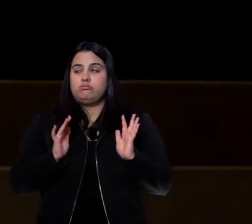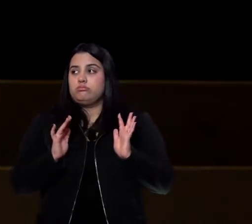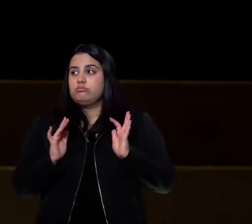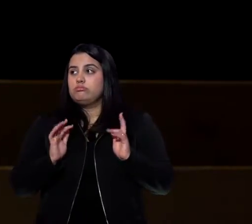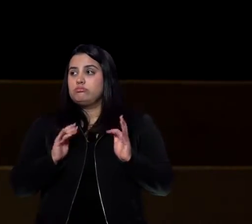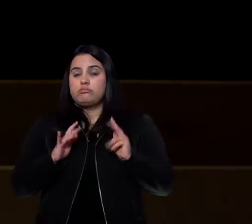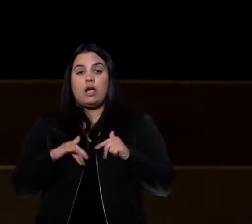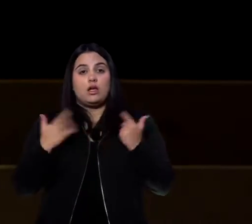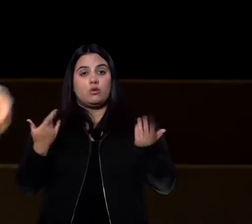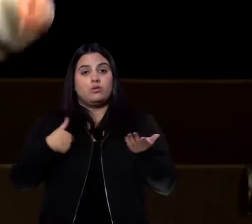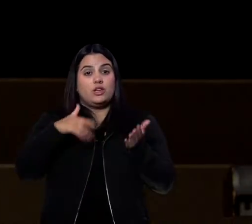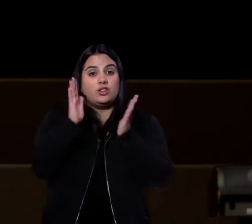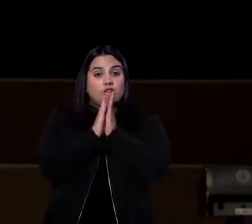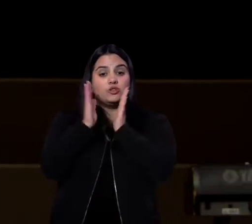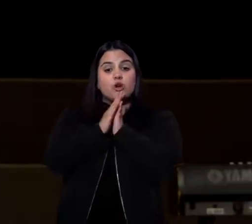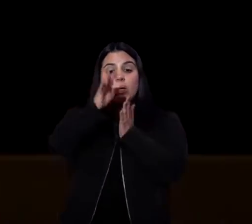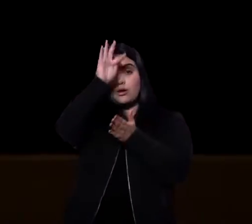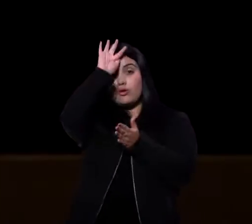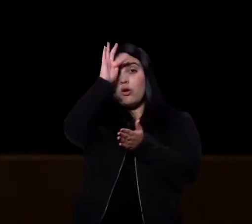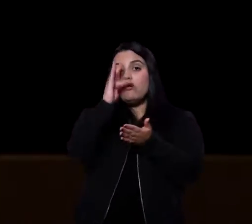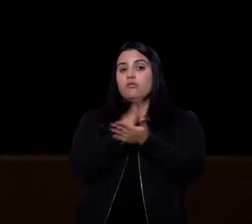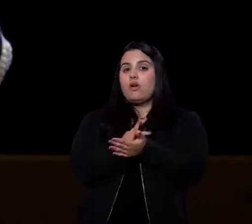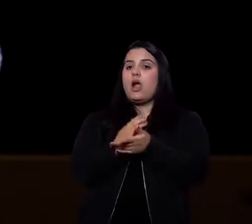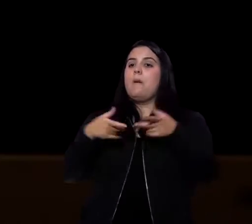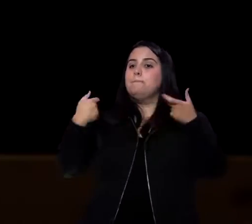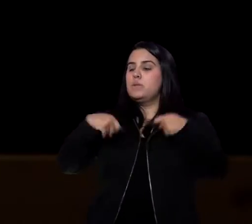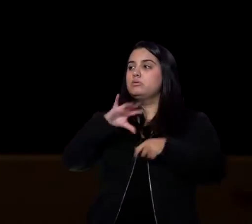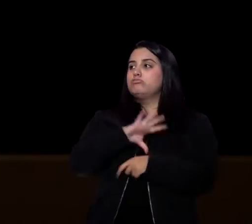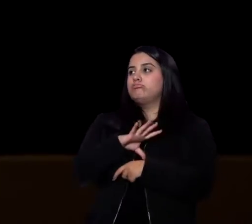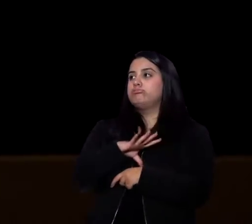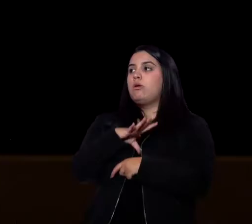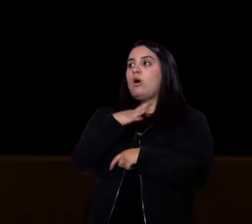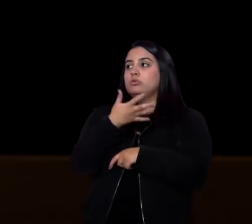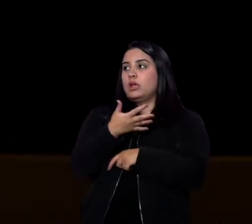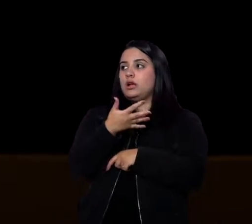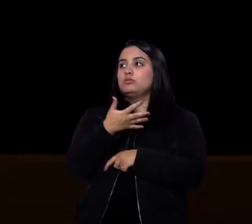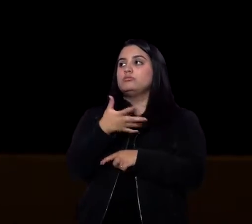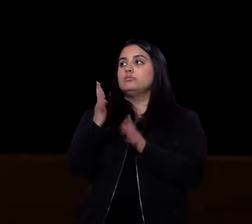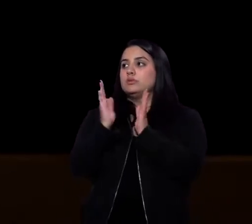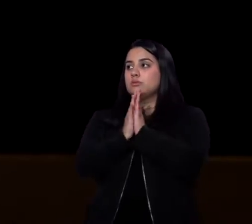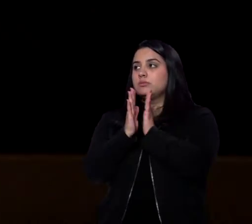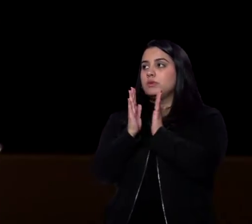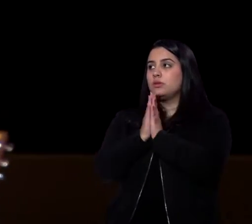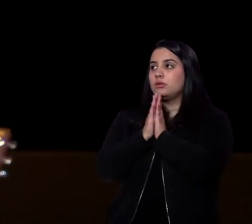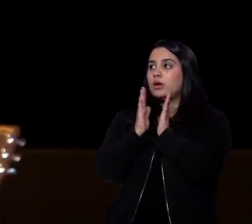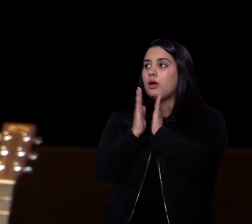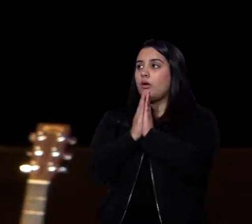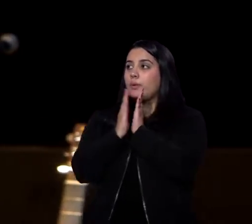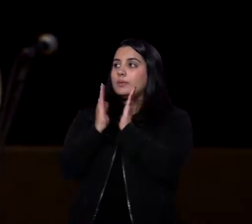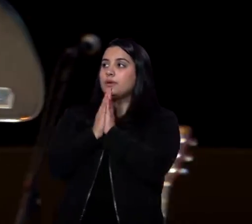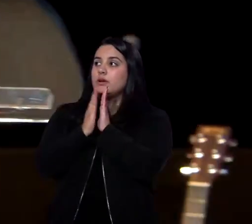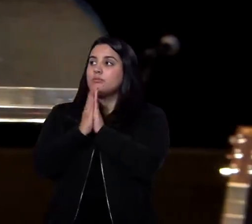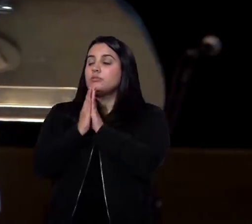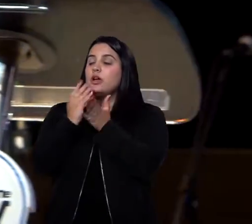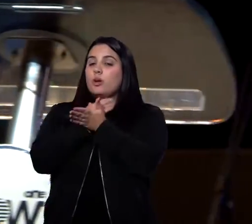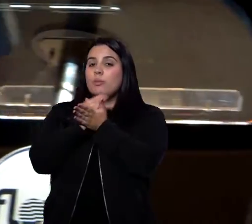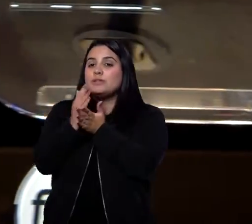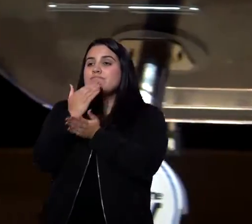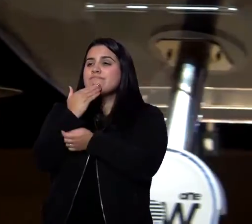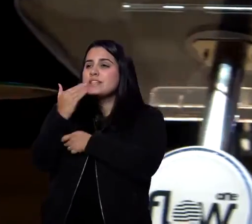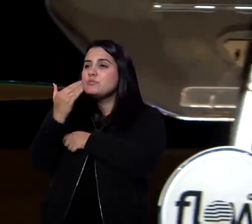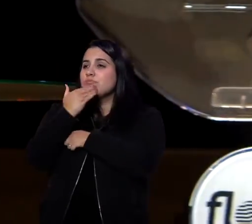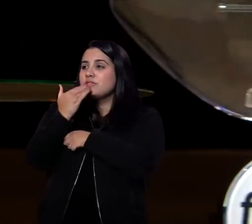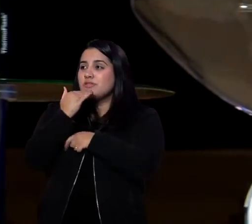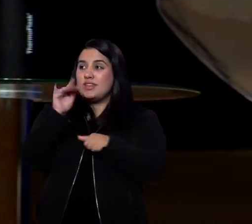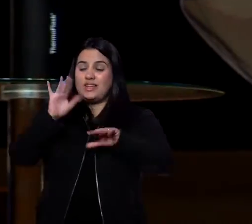E quando a gente ora com fé, muitas vezes a gente tem que ser ousado nas nossas orações e a gente começar a pedir. E essas situações mais impossíveis que aos